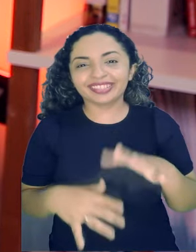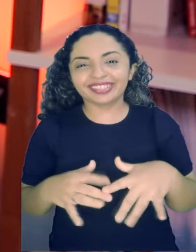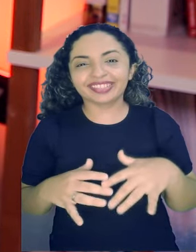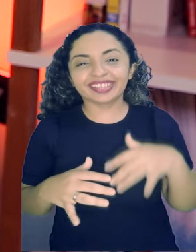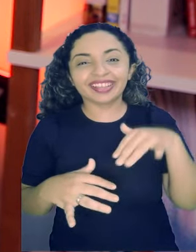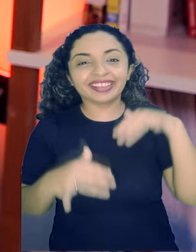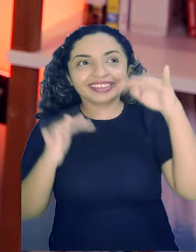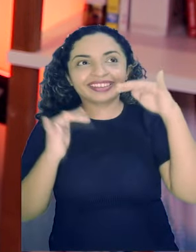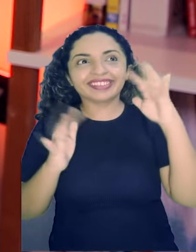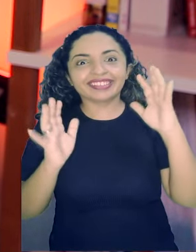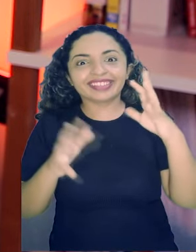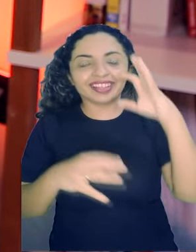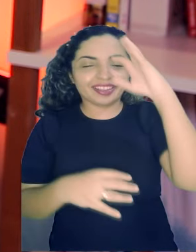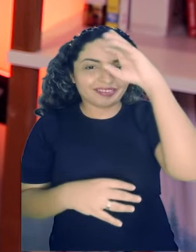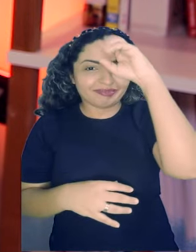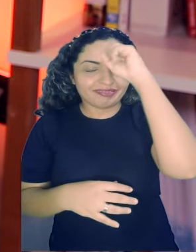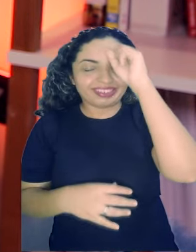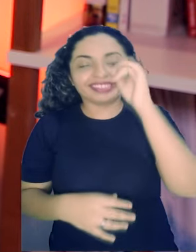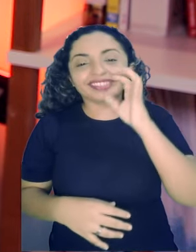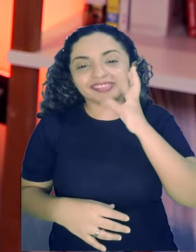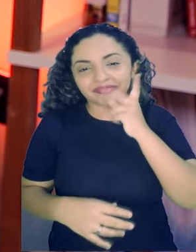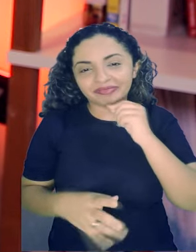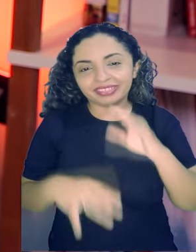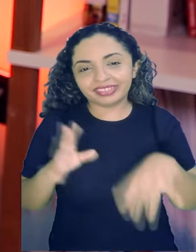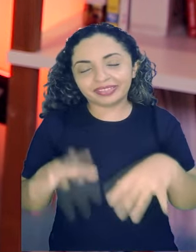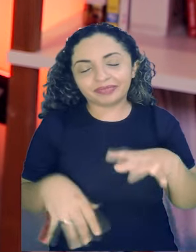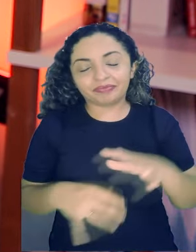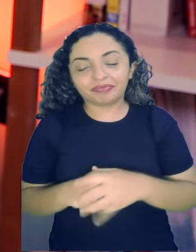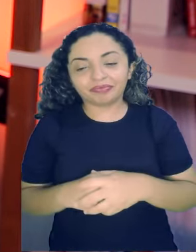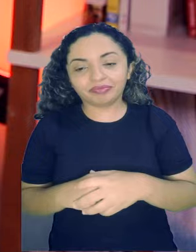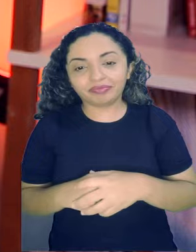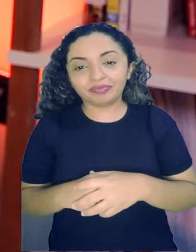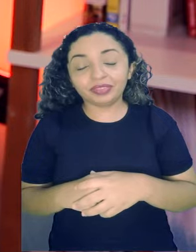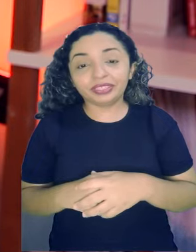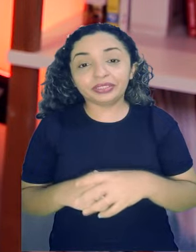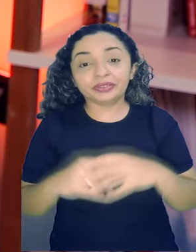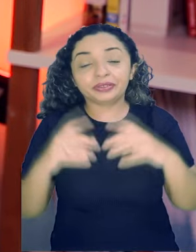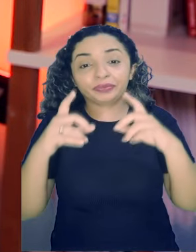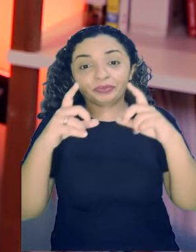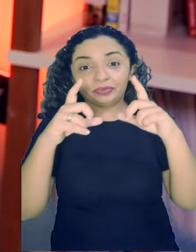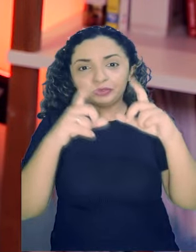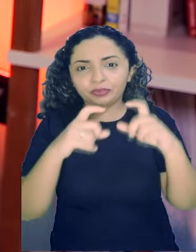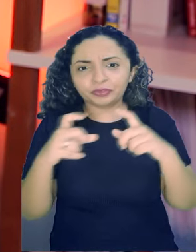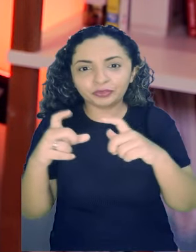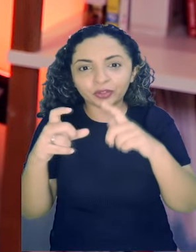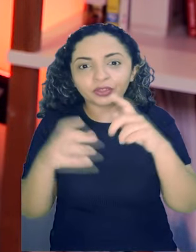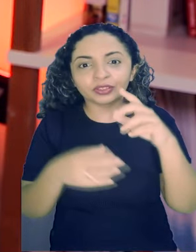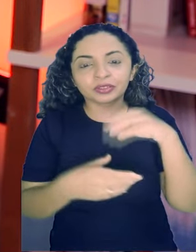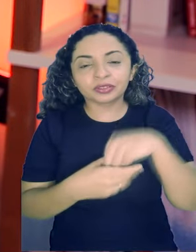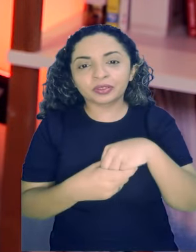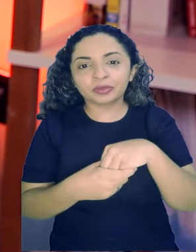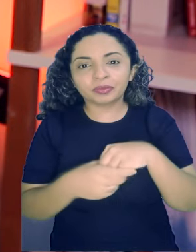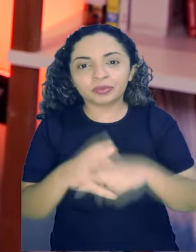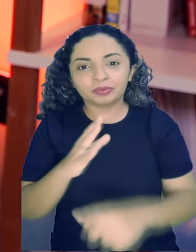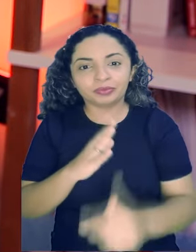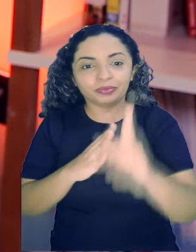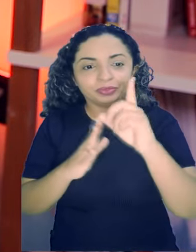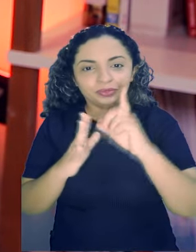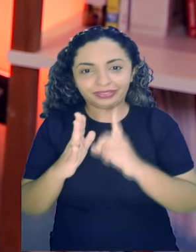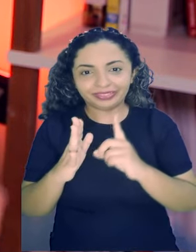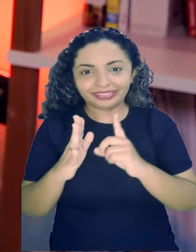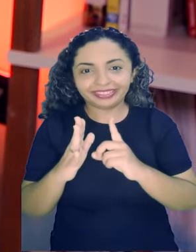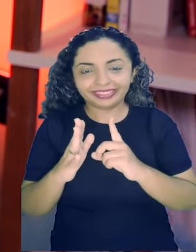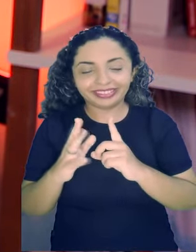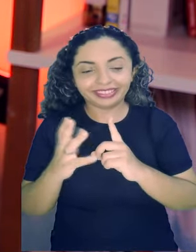aí a leitura que acontece com o fotógrafo do Emmanuel Guibert é que o Emmanuel Guibert aparece